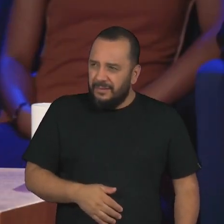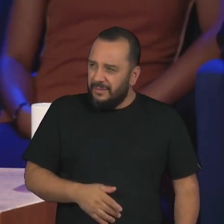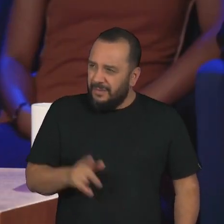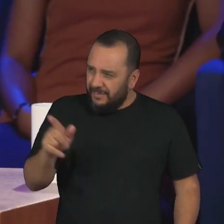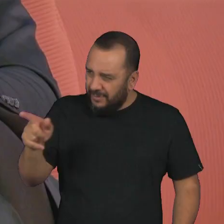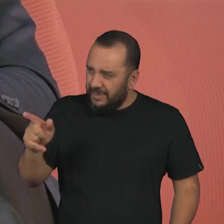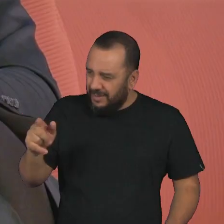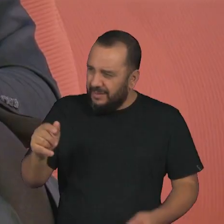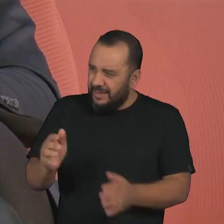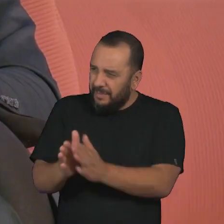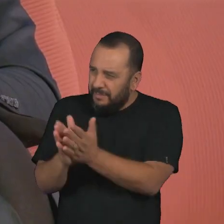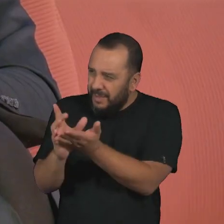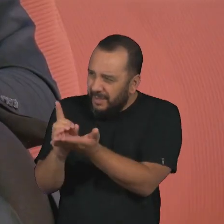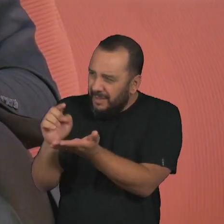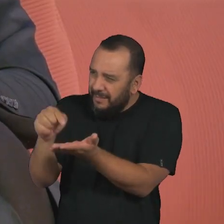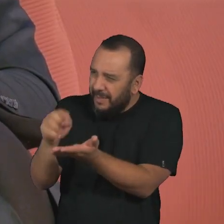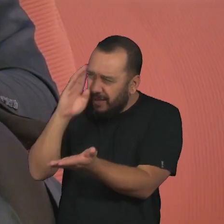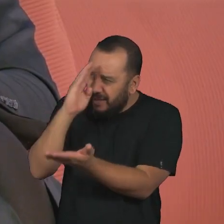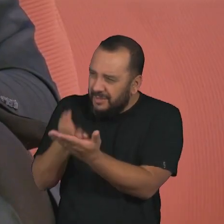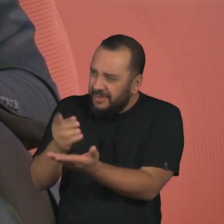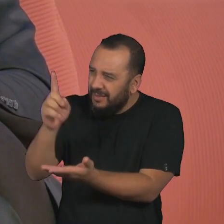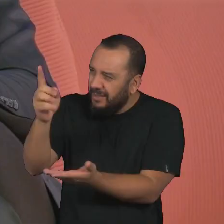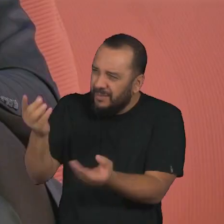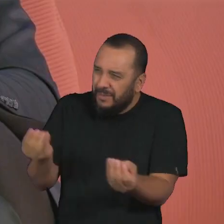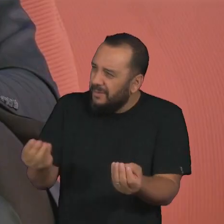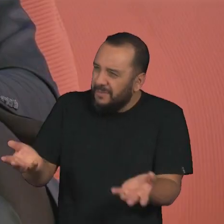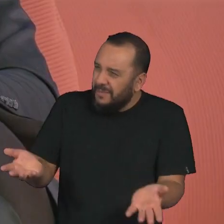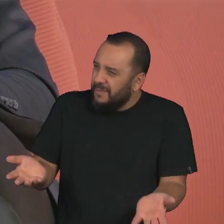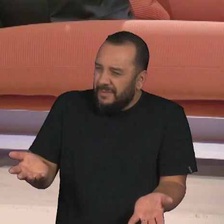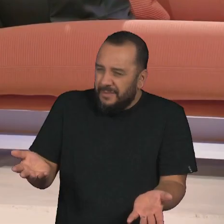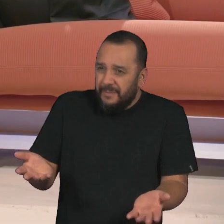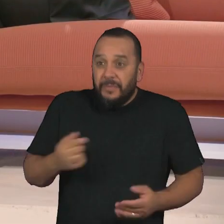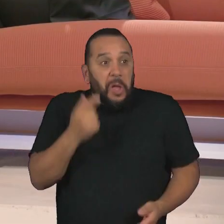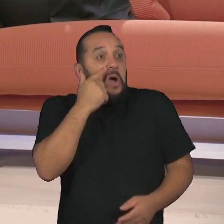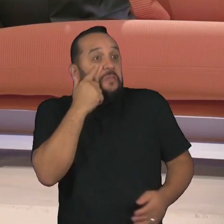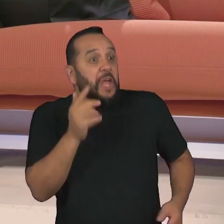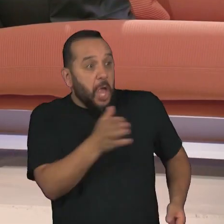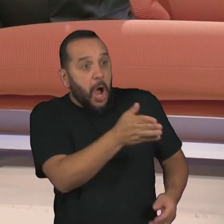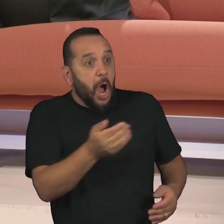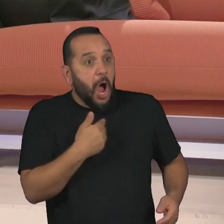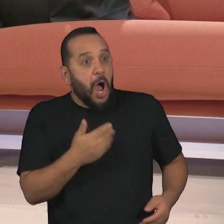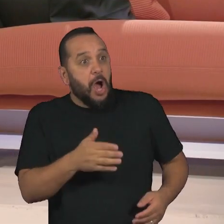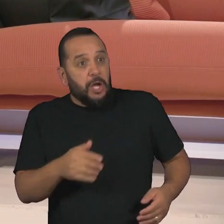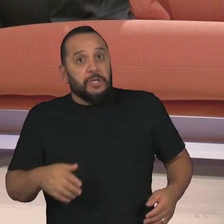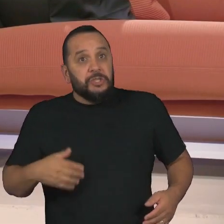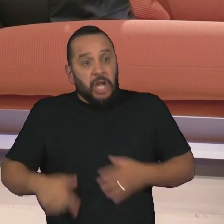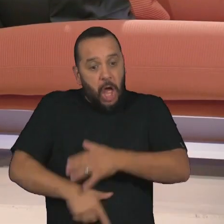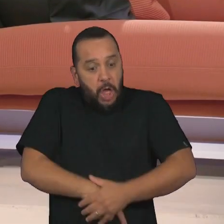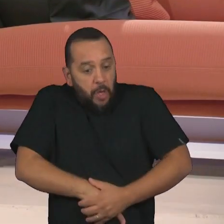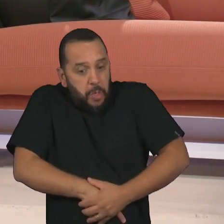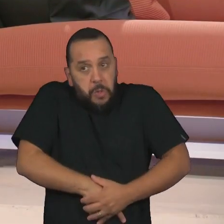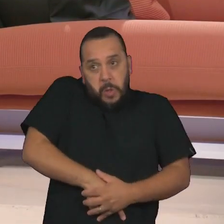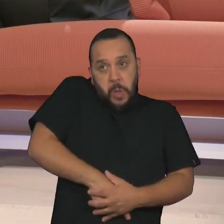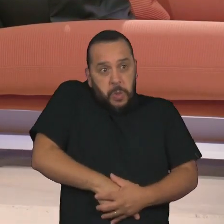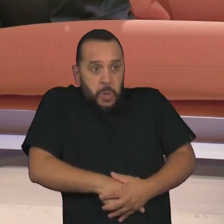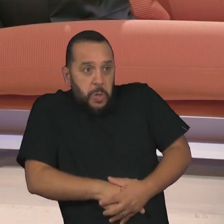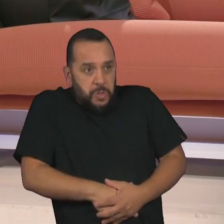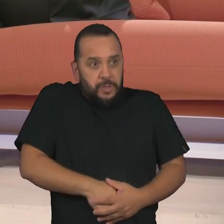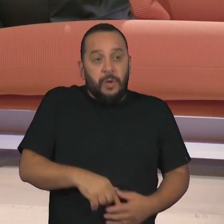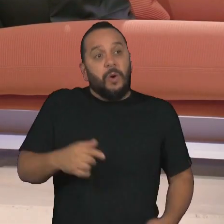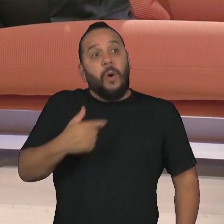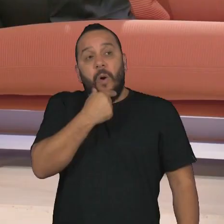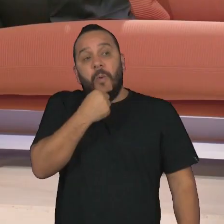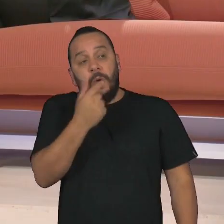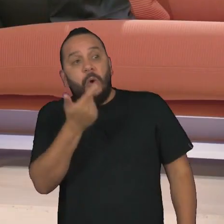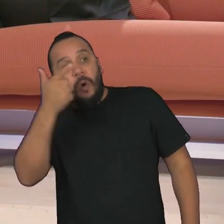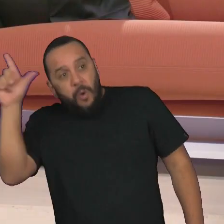é muito divertido. Ele falou assim, não, por exemplo, esse aqui o cara nem estava armado. Ele colocou como se fosse na blusa, mas o outro